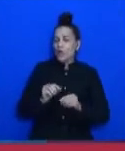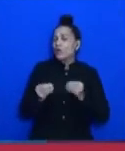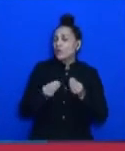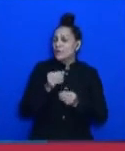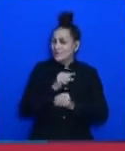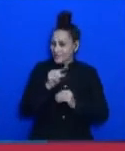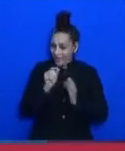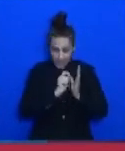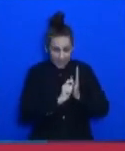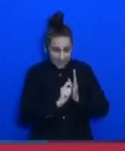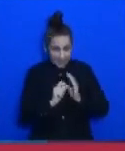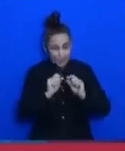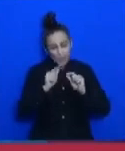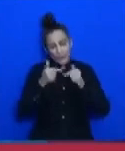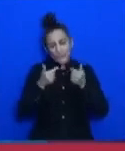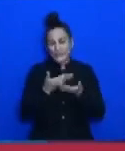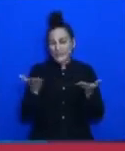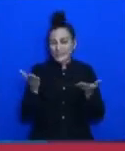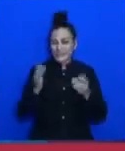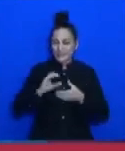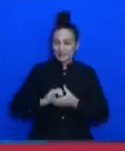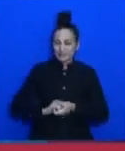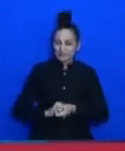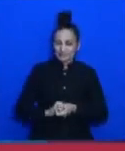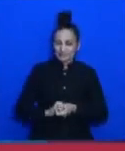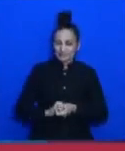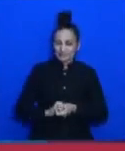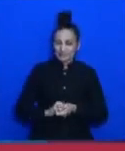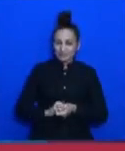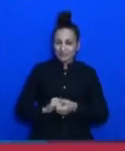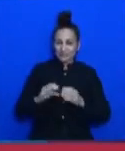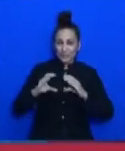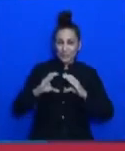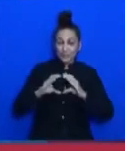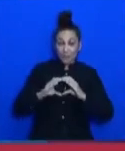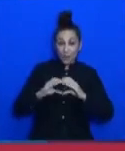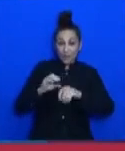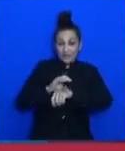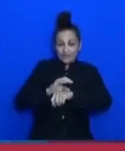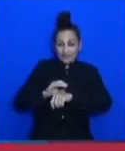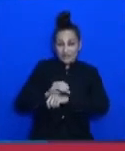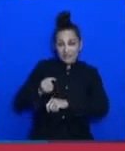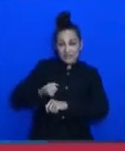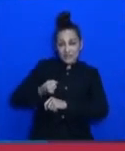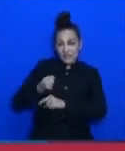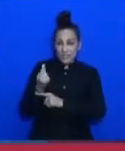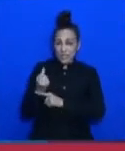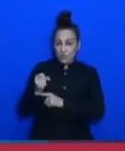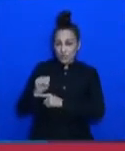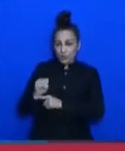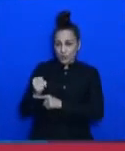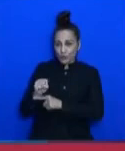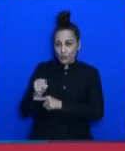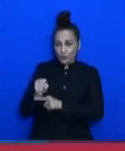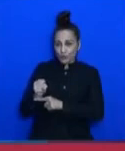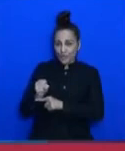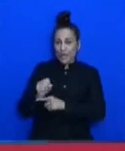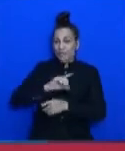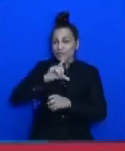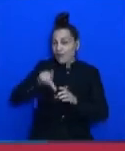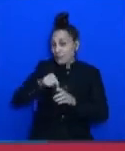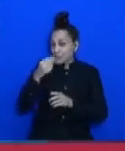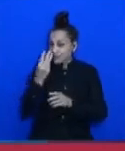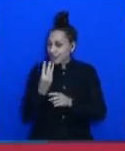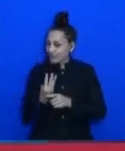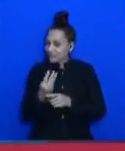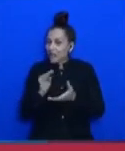Como é que você está indo? Está marcando? Boa sorte. Bola cinza, número 18. Cinza, 18. Foram